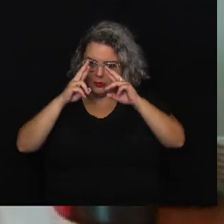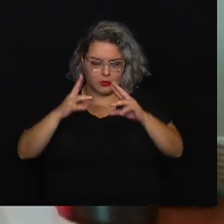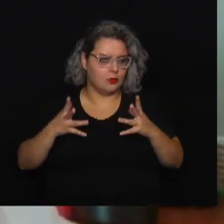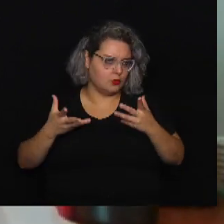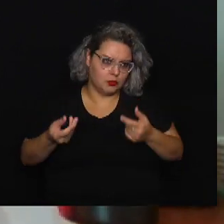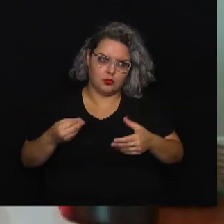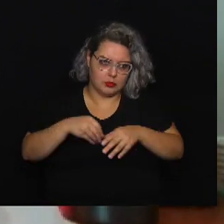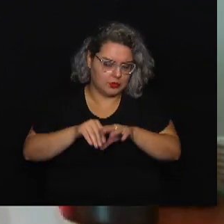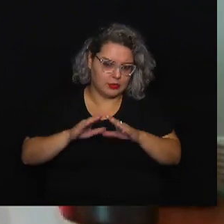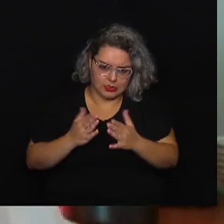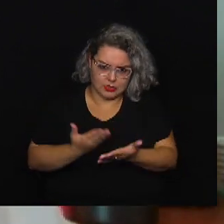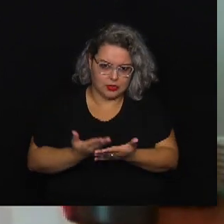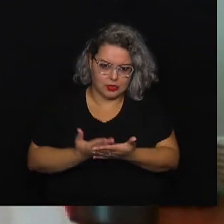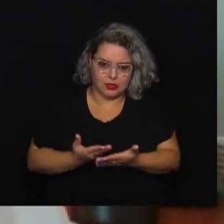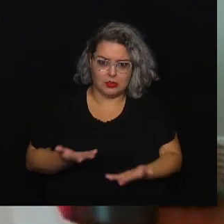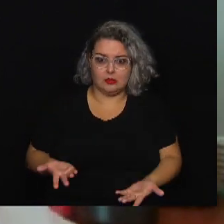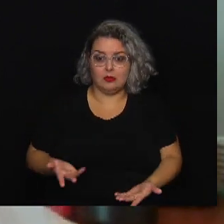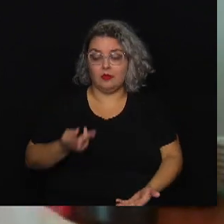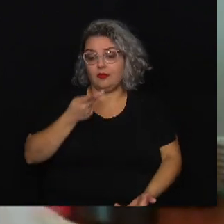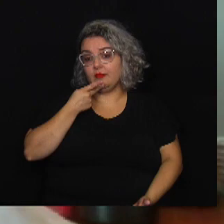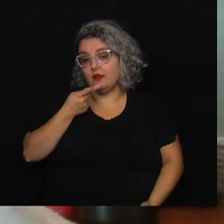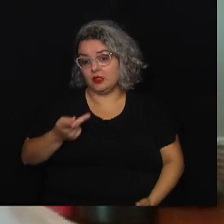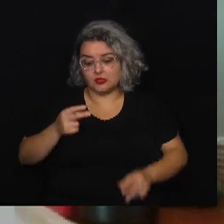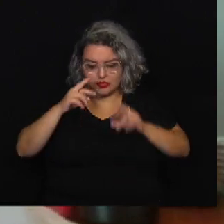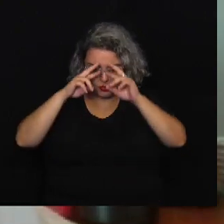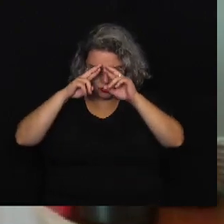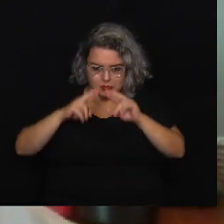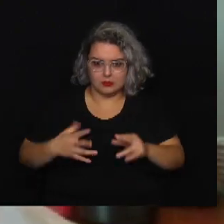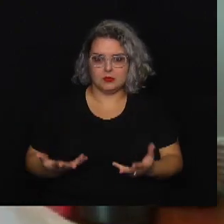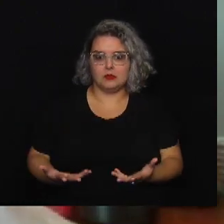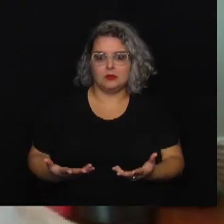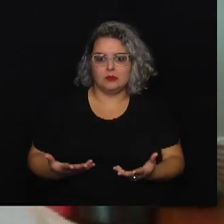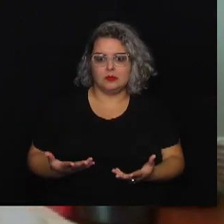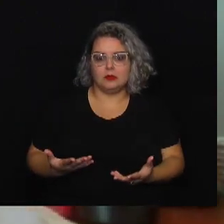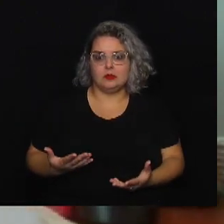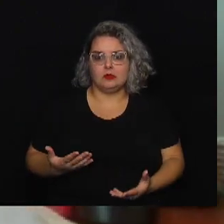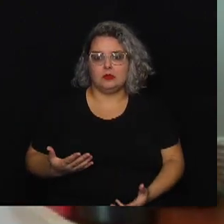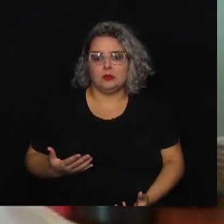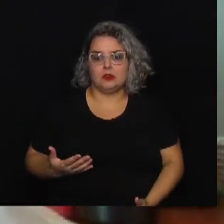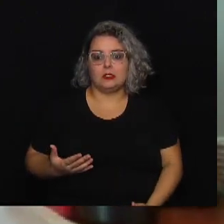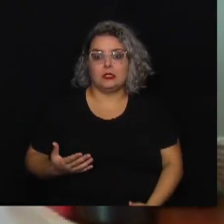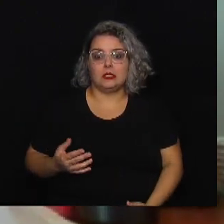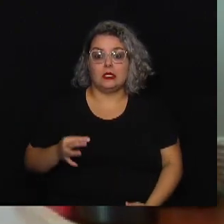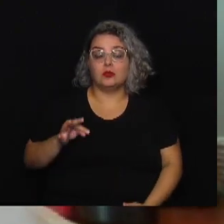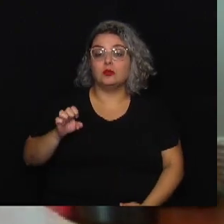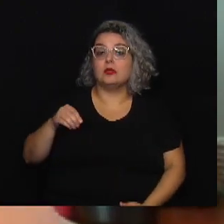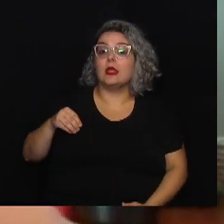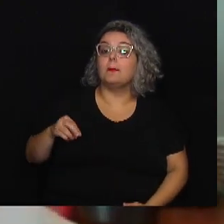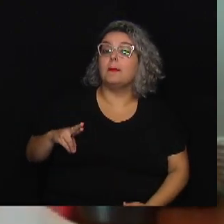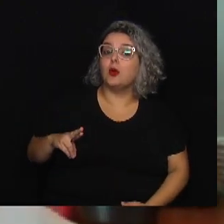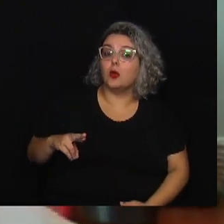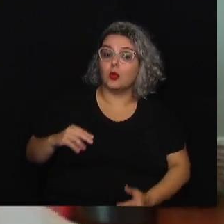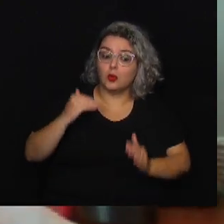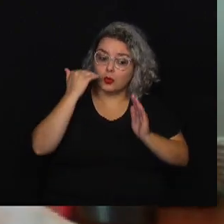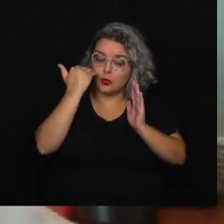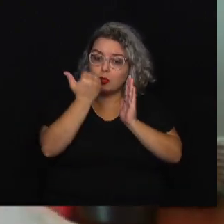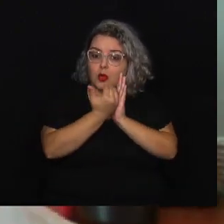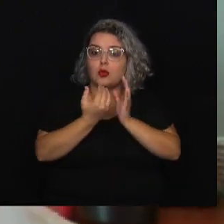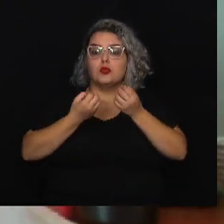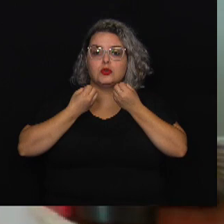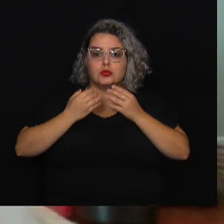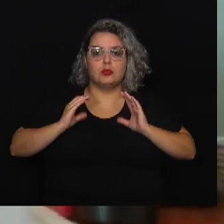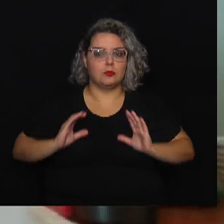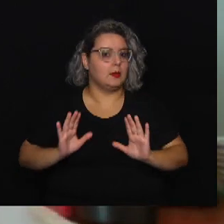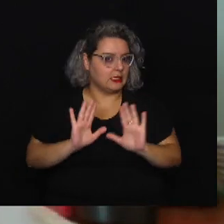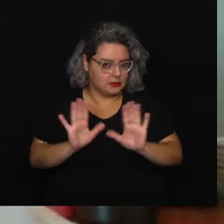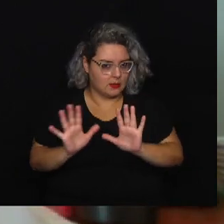escola, a gente fala de um respeito que se aproxima muito do temor, da obediência, dos bons modos, mas não é disso que a gente